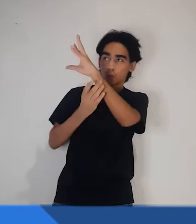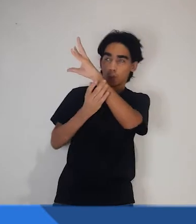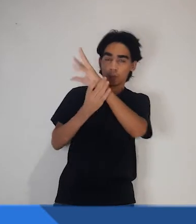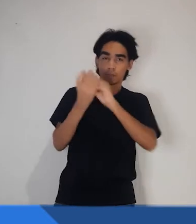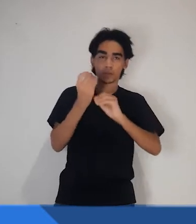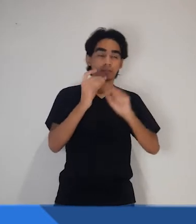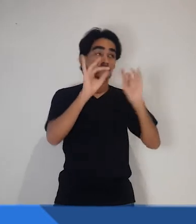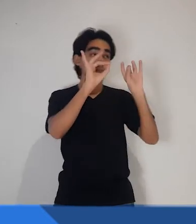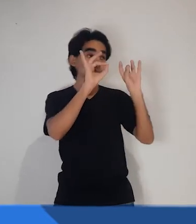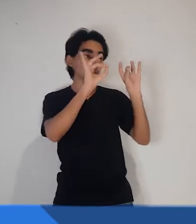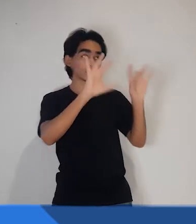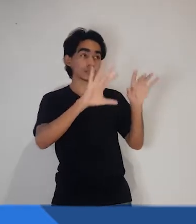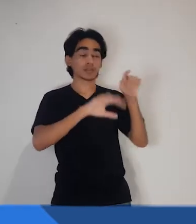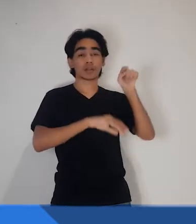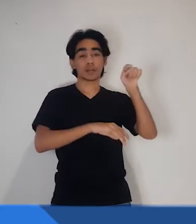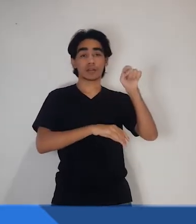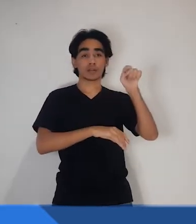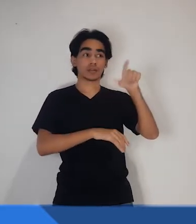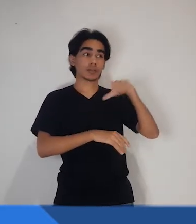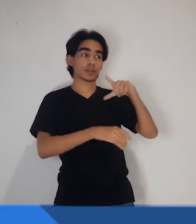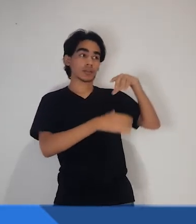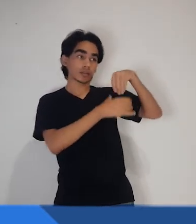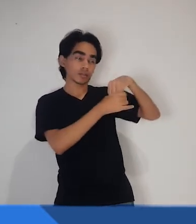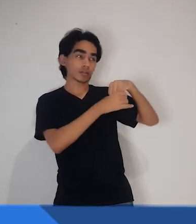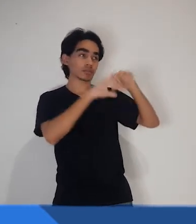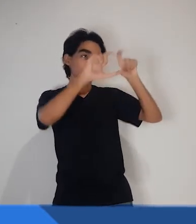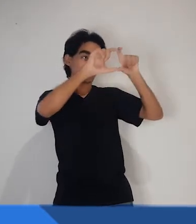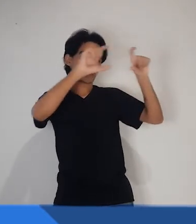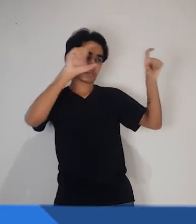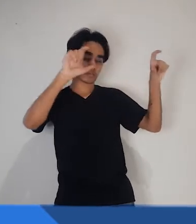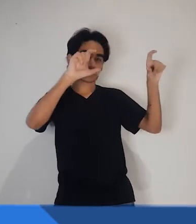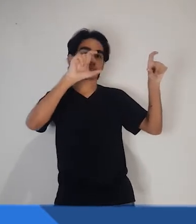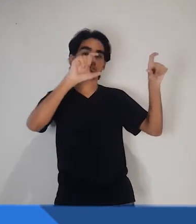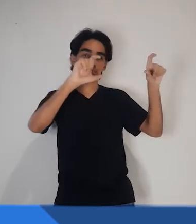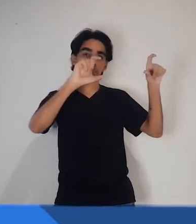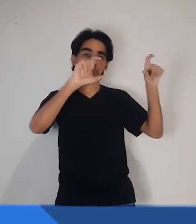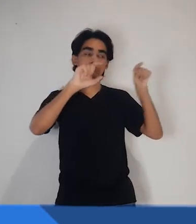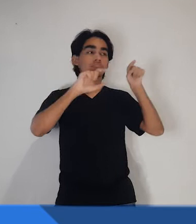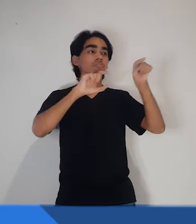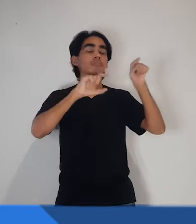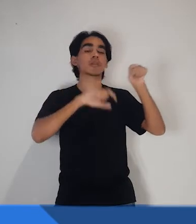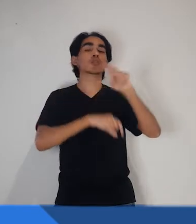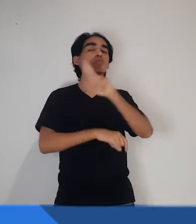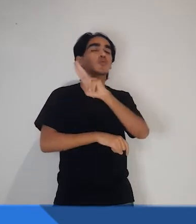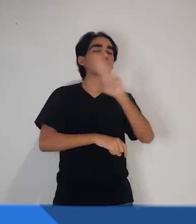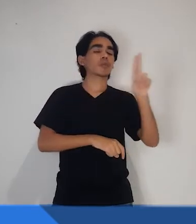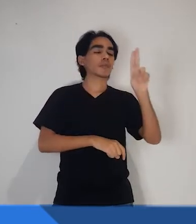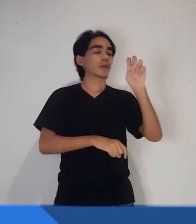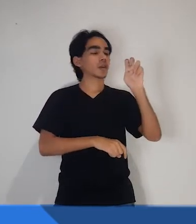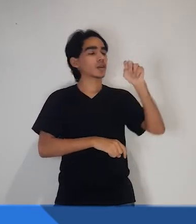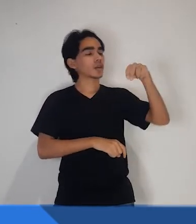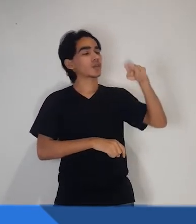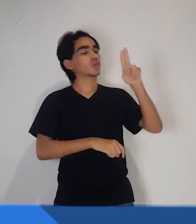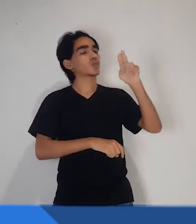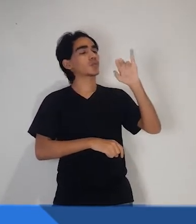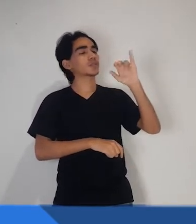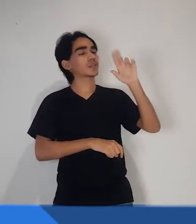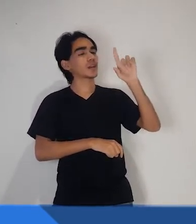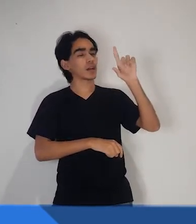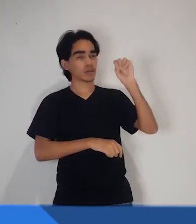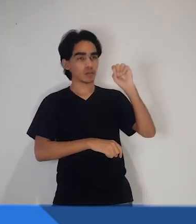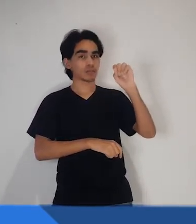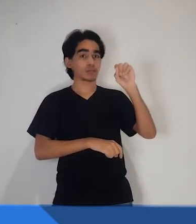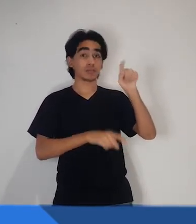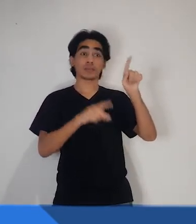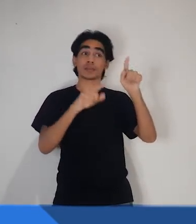e cola no nosso espaço do texto da questão. O texto da questão é o enunciado da questão. As